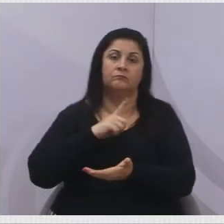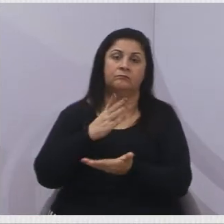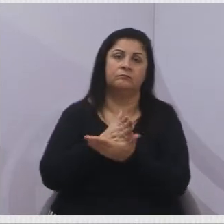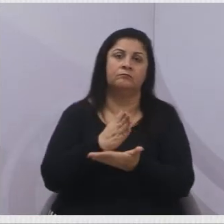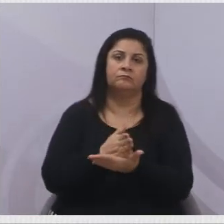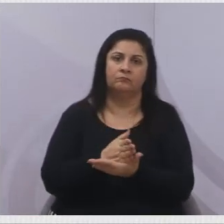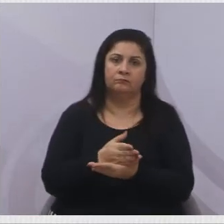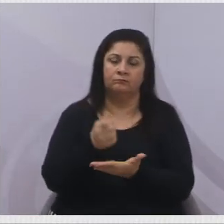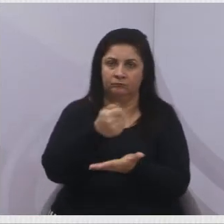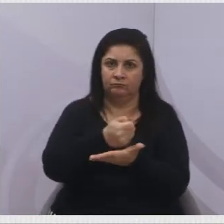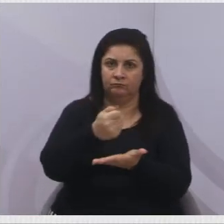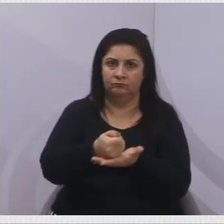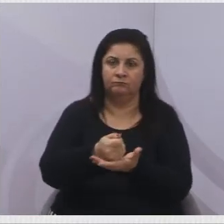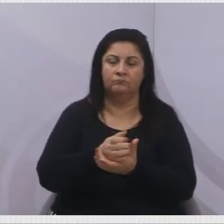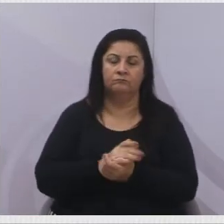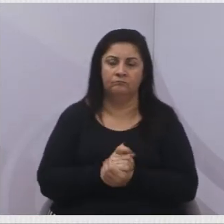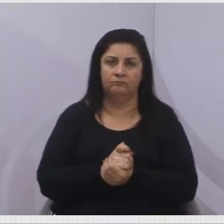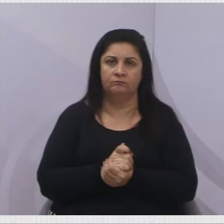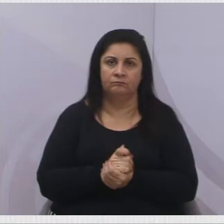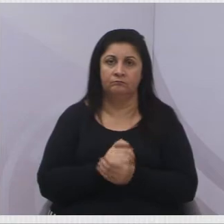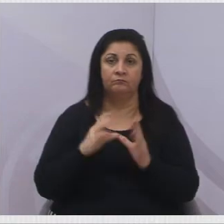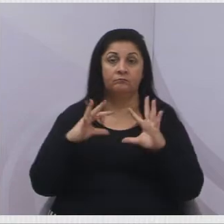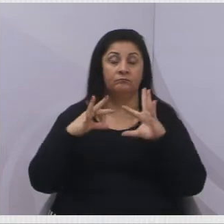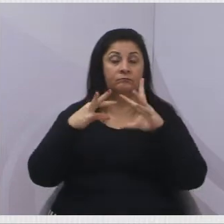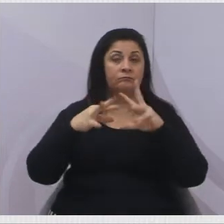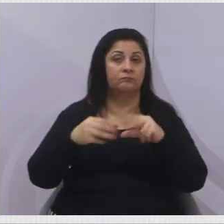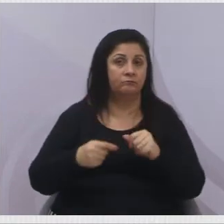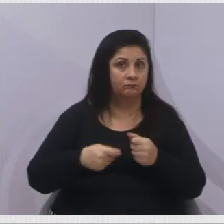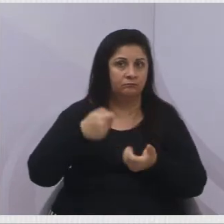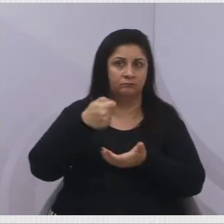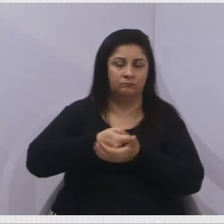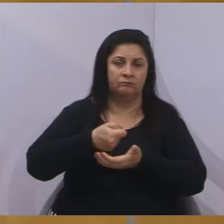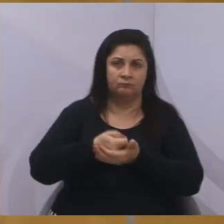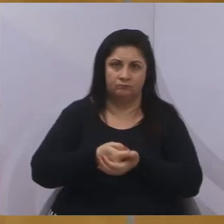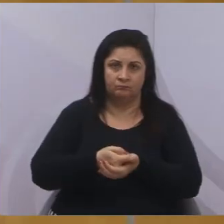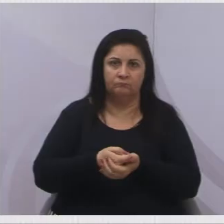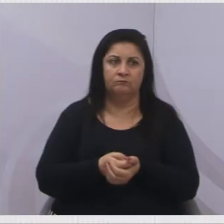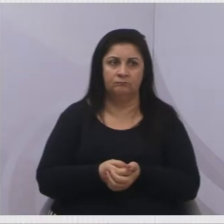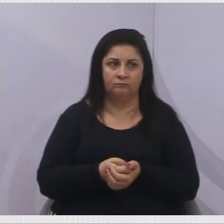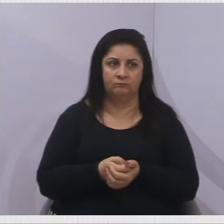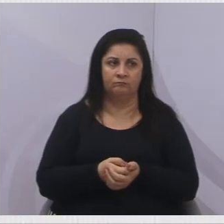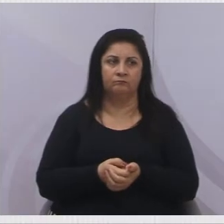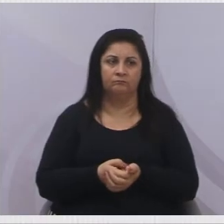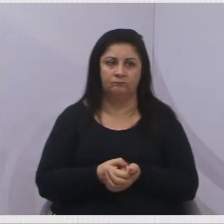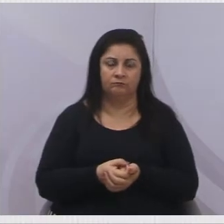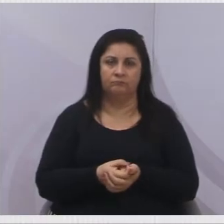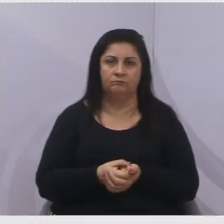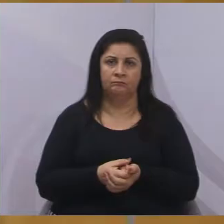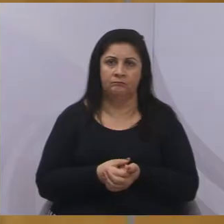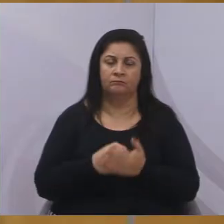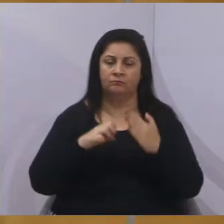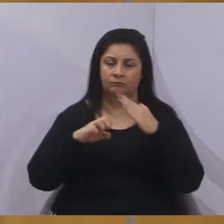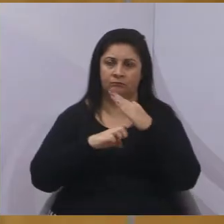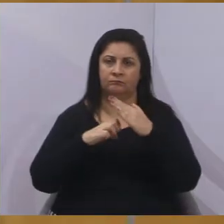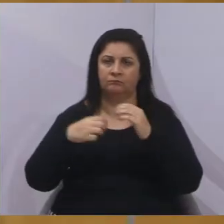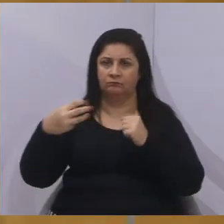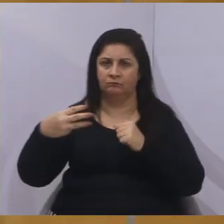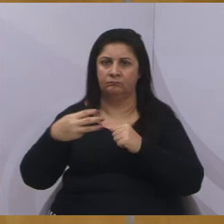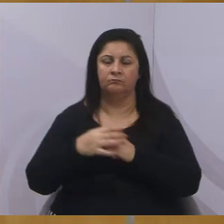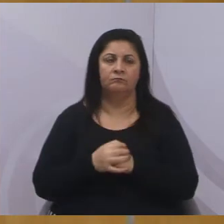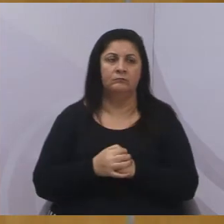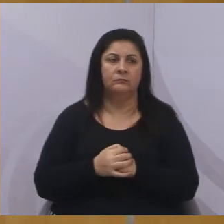fechamos aí as despesas correntes para custeio de prestadores e conveniados de R$